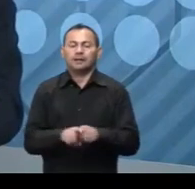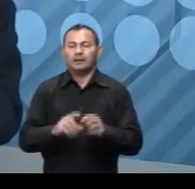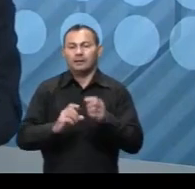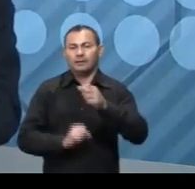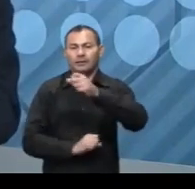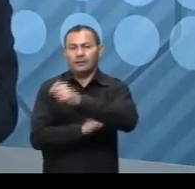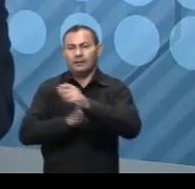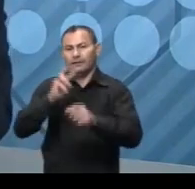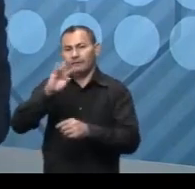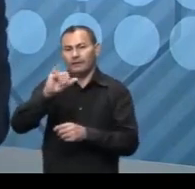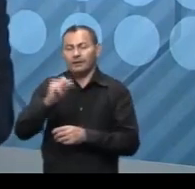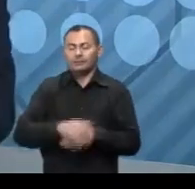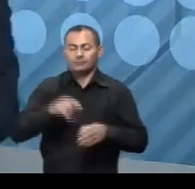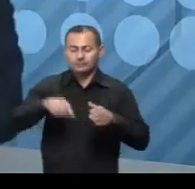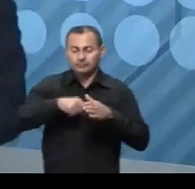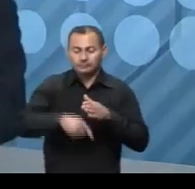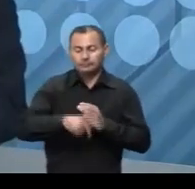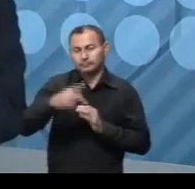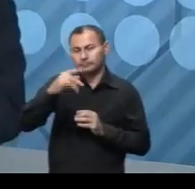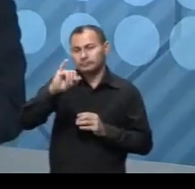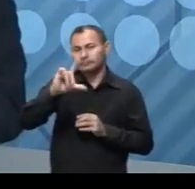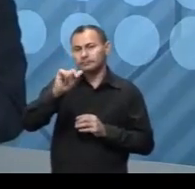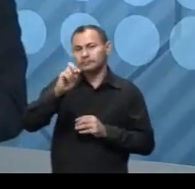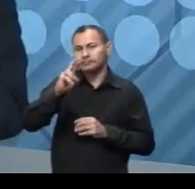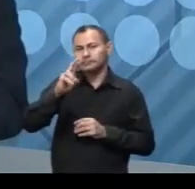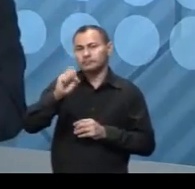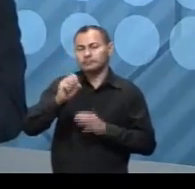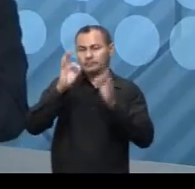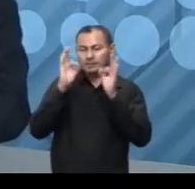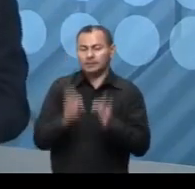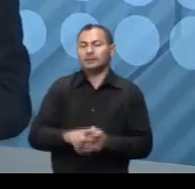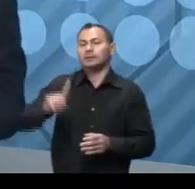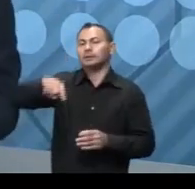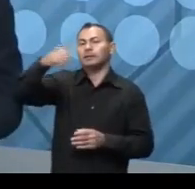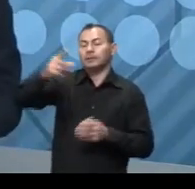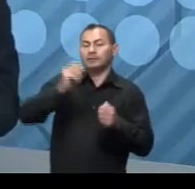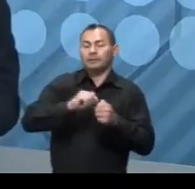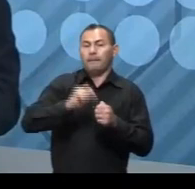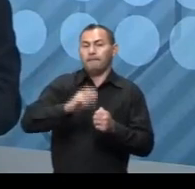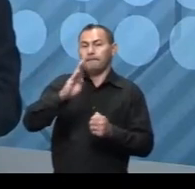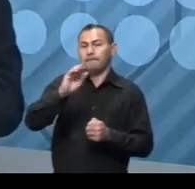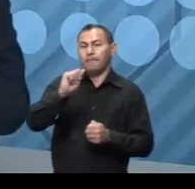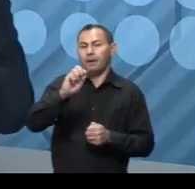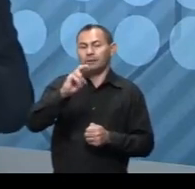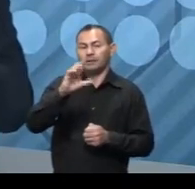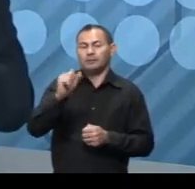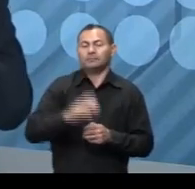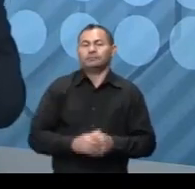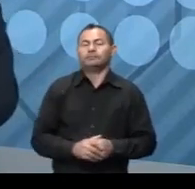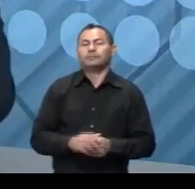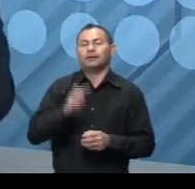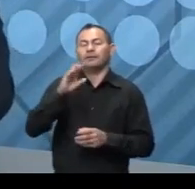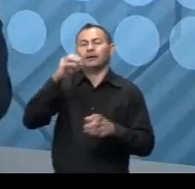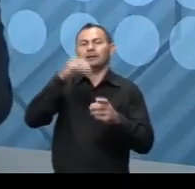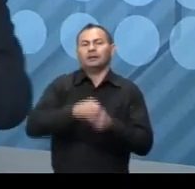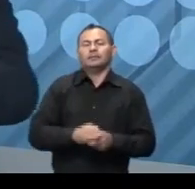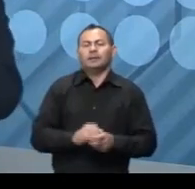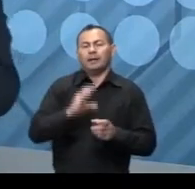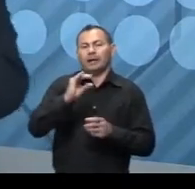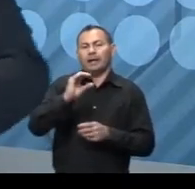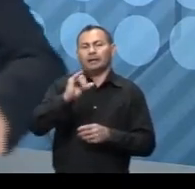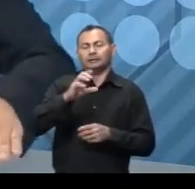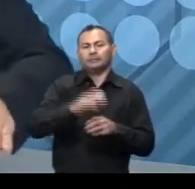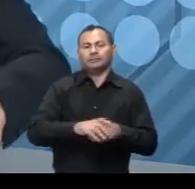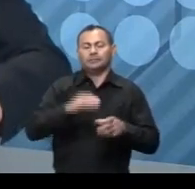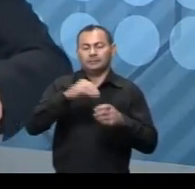viga baldrame e perfuração dos pilares, tá? Então depois que ele fizer o baldrame, esse baldrame vai ficar uma